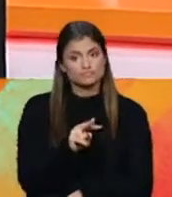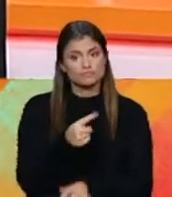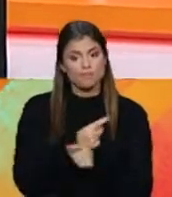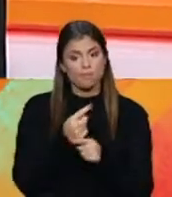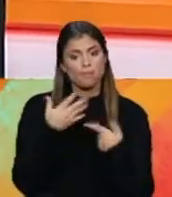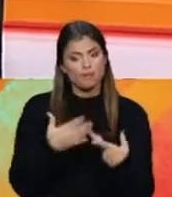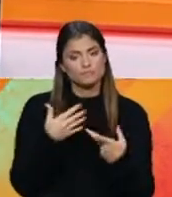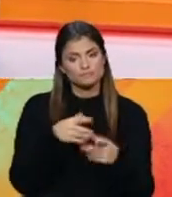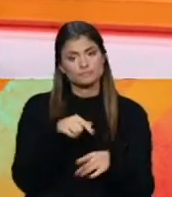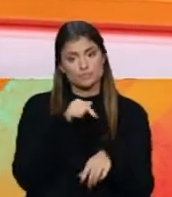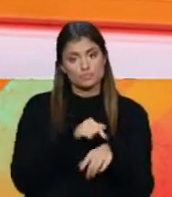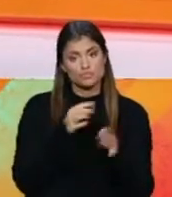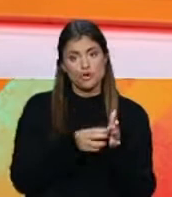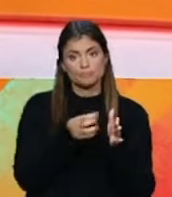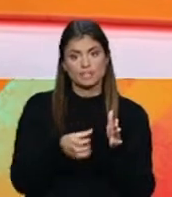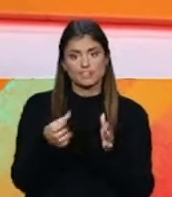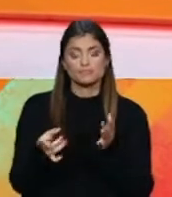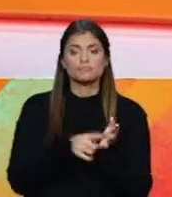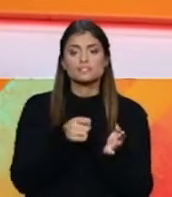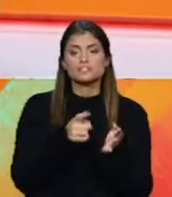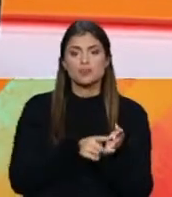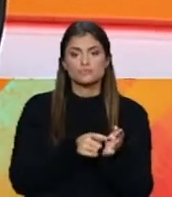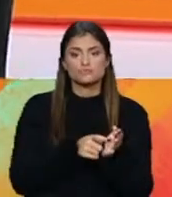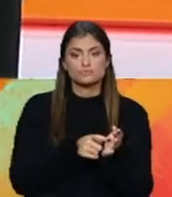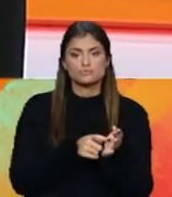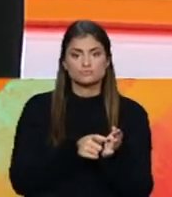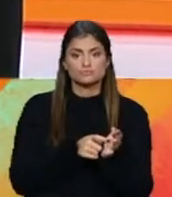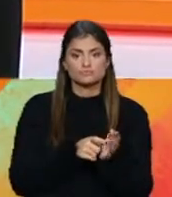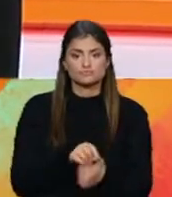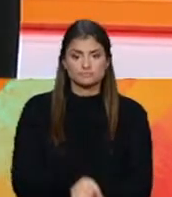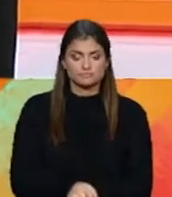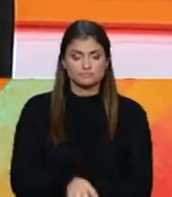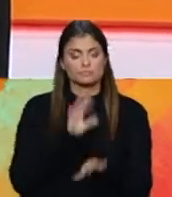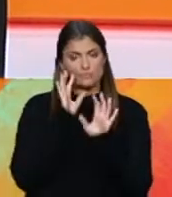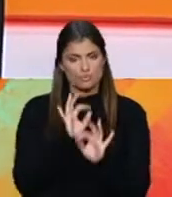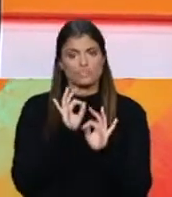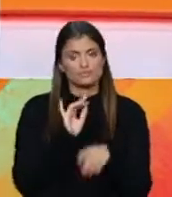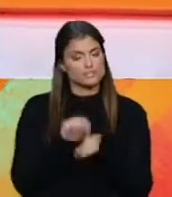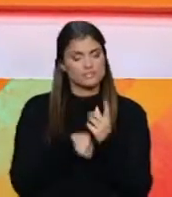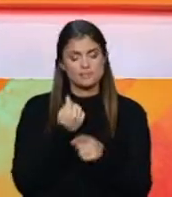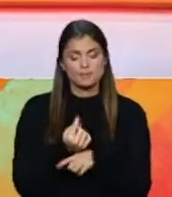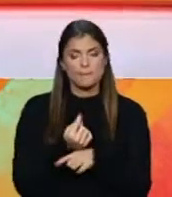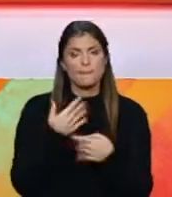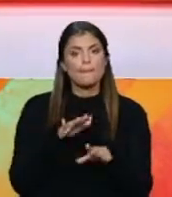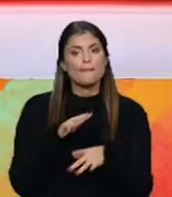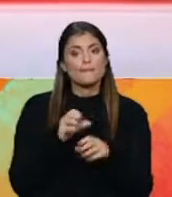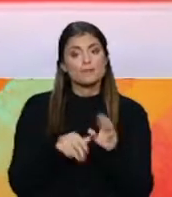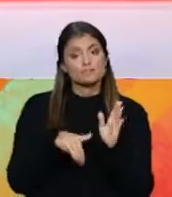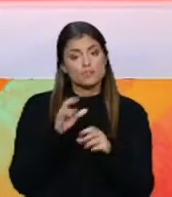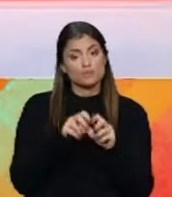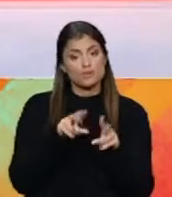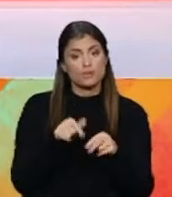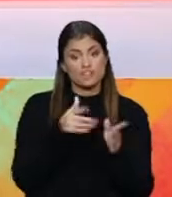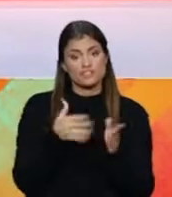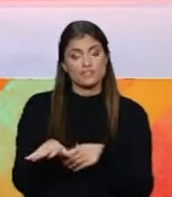estamos em tempos difíceis já sabe a precisamos de excesso de ter cuidados sempre mas mais do que nunca nesta